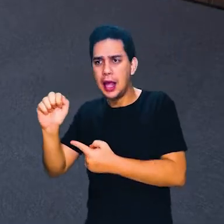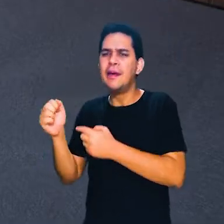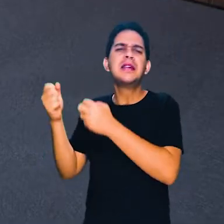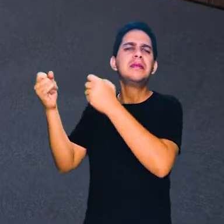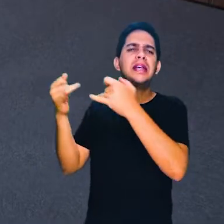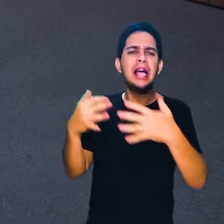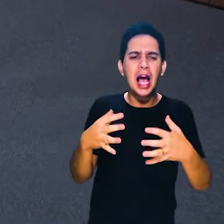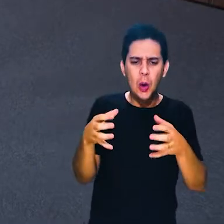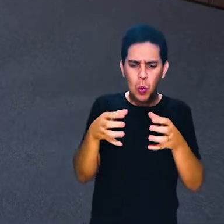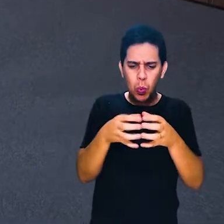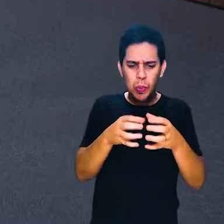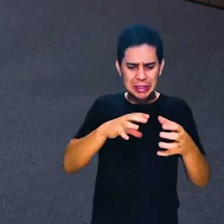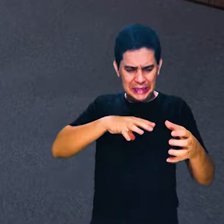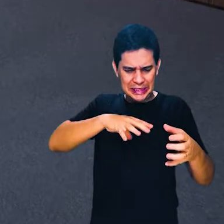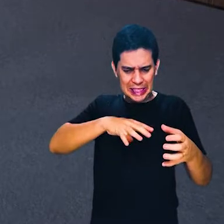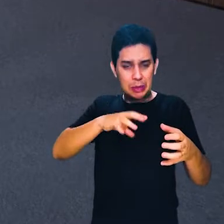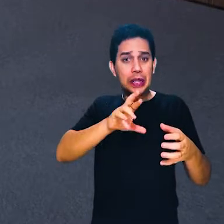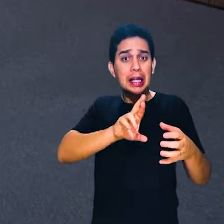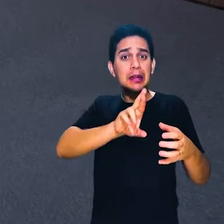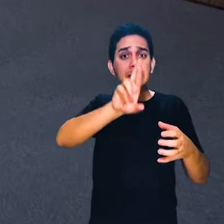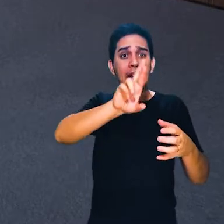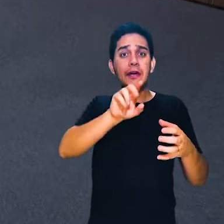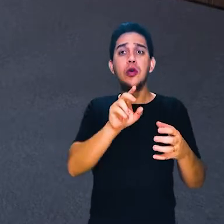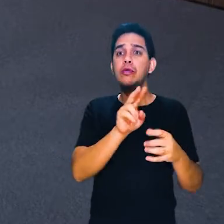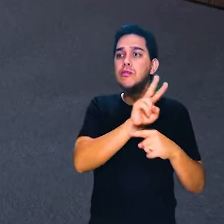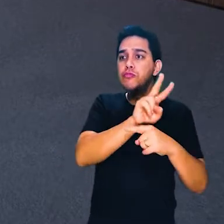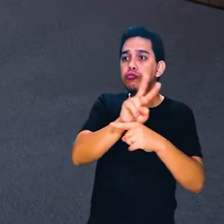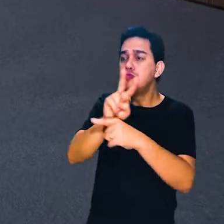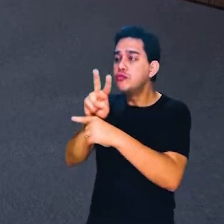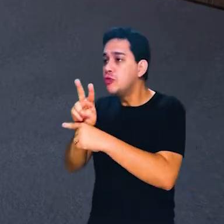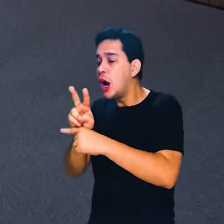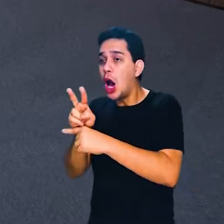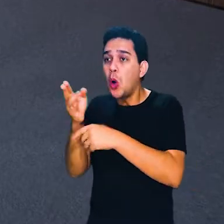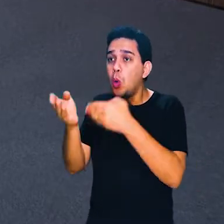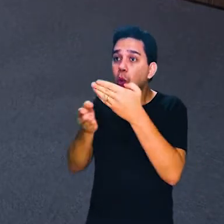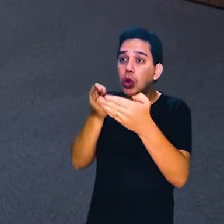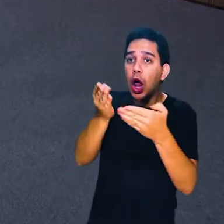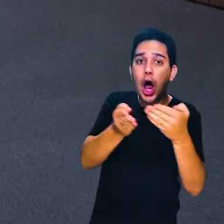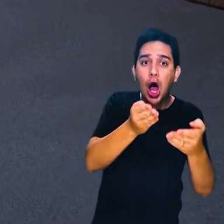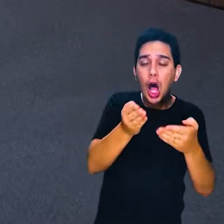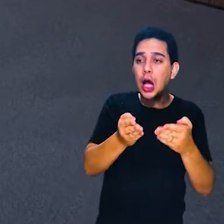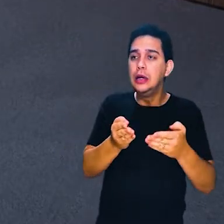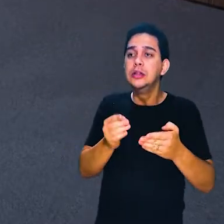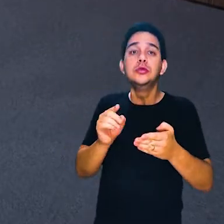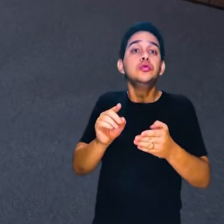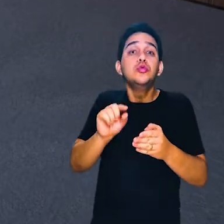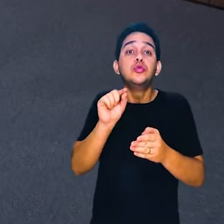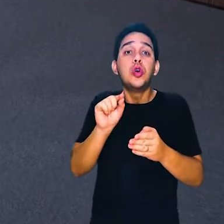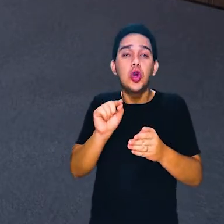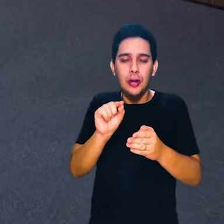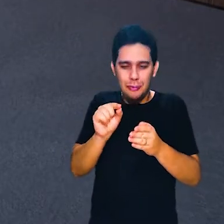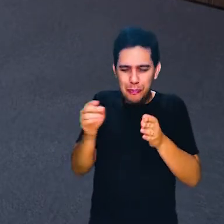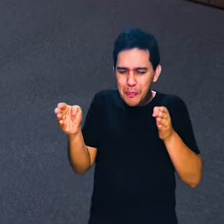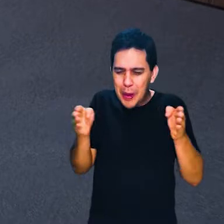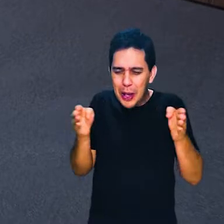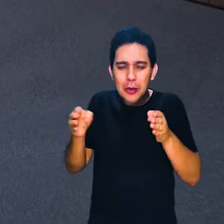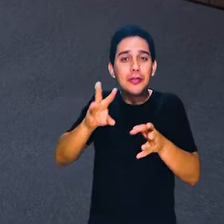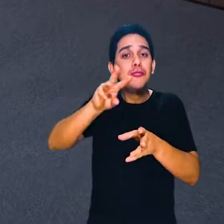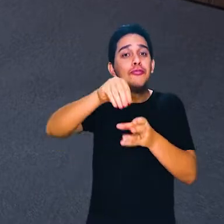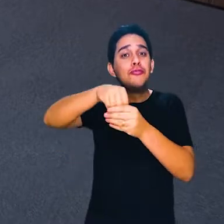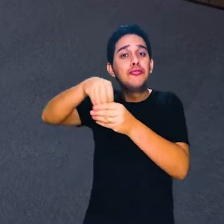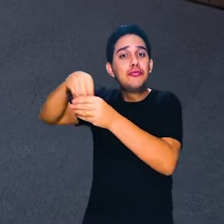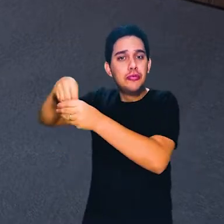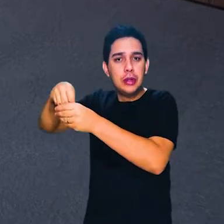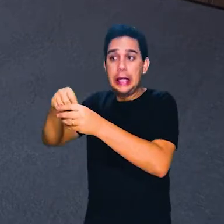Operacional das Promotorias Eleitorais do MPRJ e do Ministério Público Eleitoral para evitar que informações falsas gerem impactos